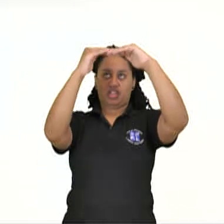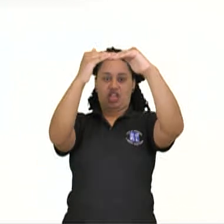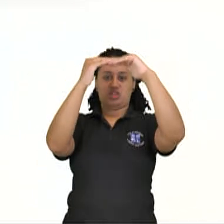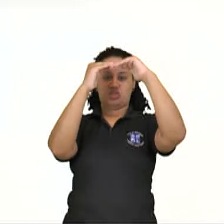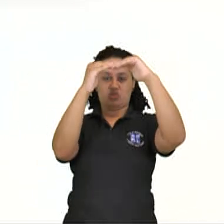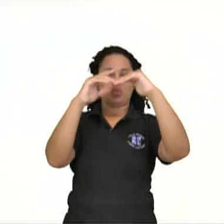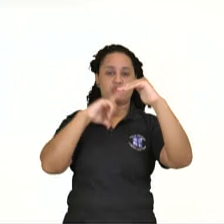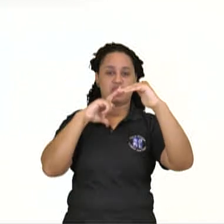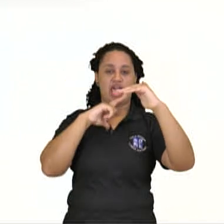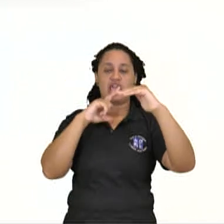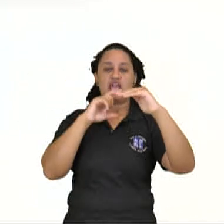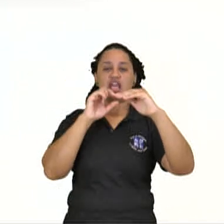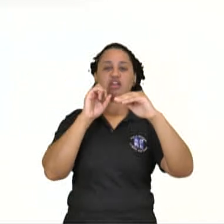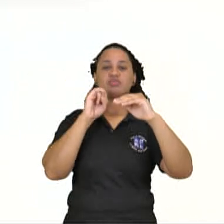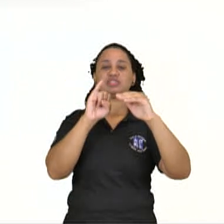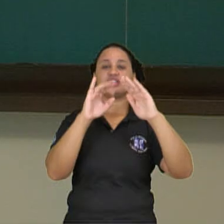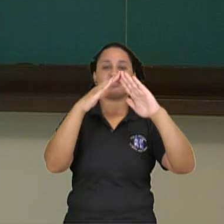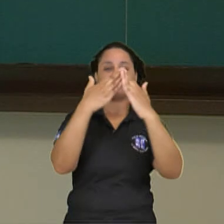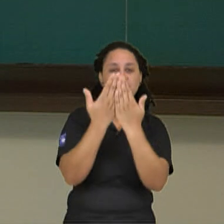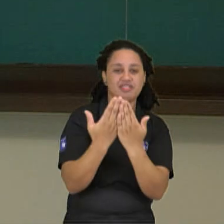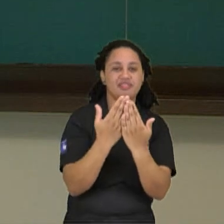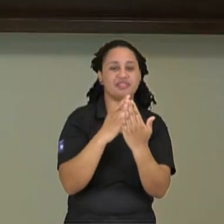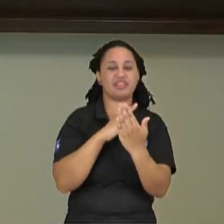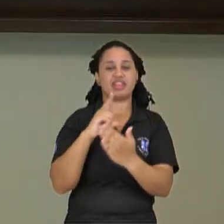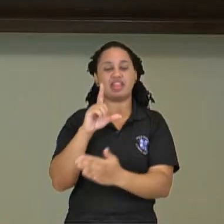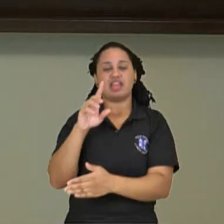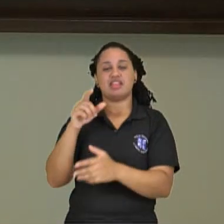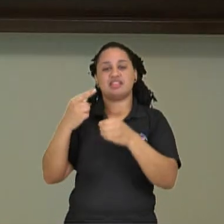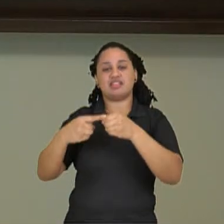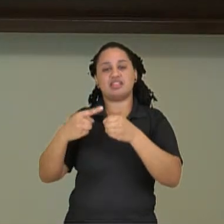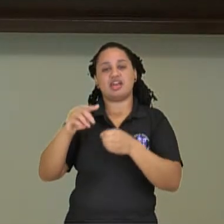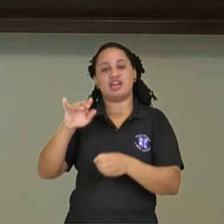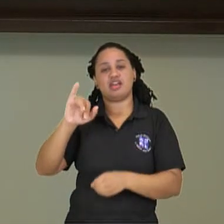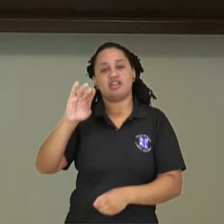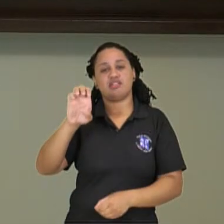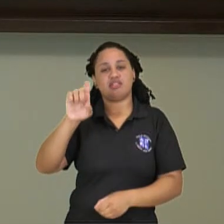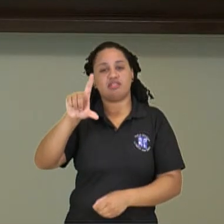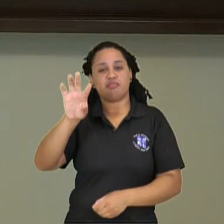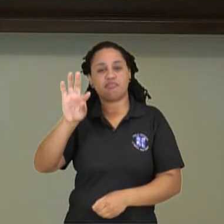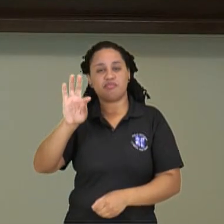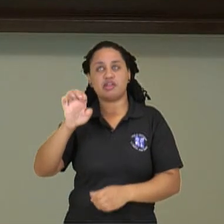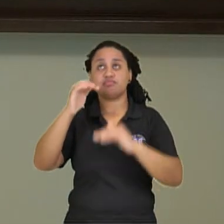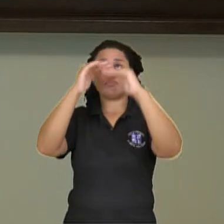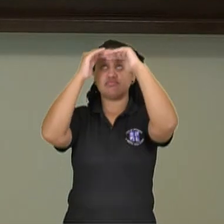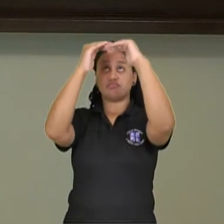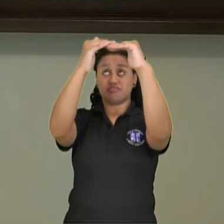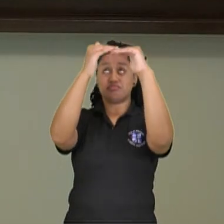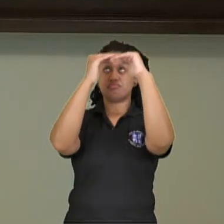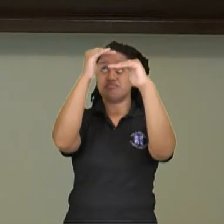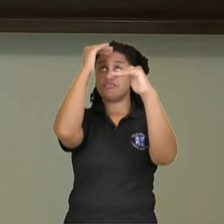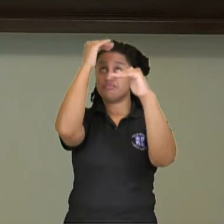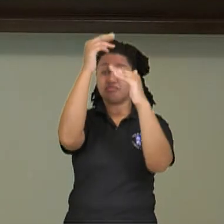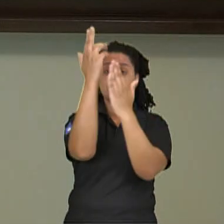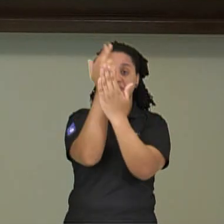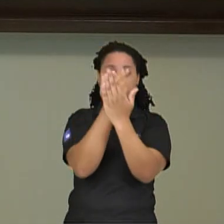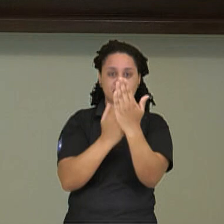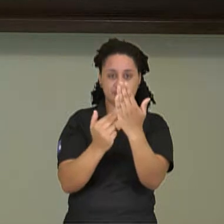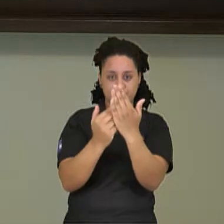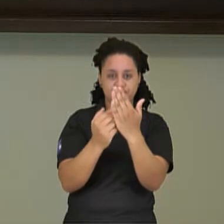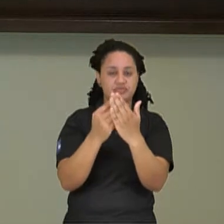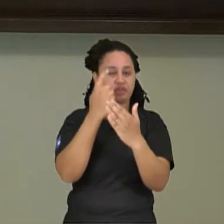China, também há grandes pinturas nas paredes dos templos e locais sagrados. Uma